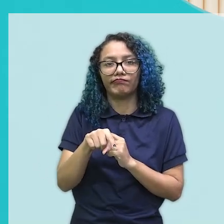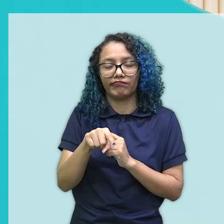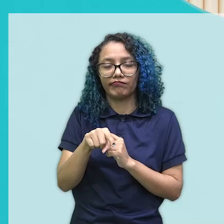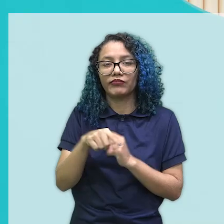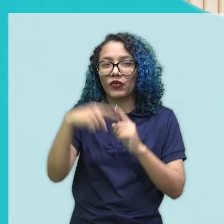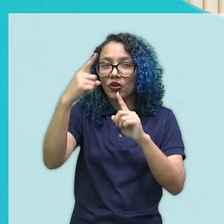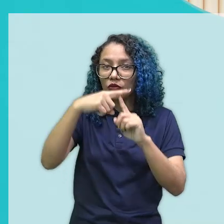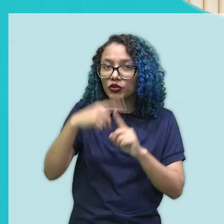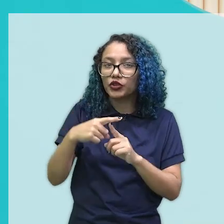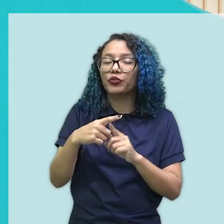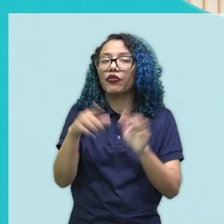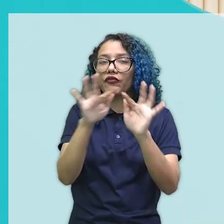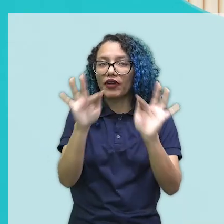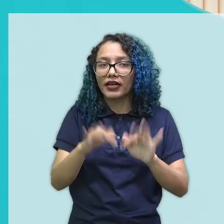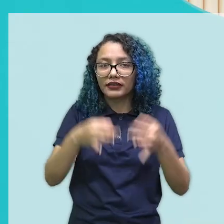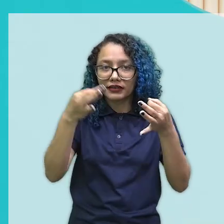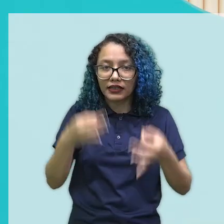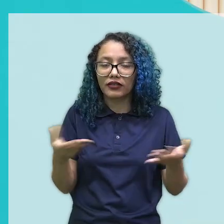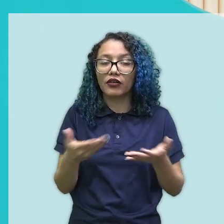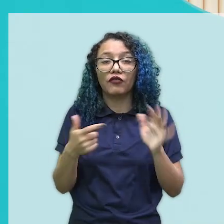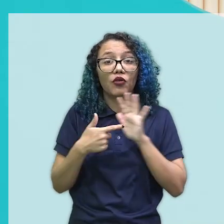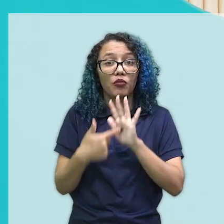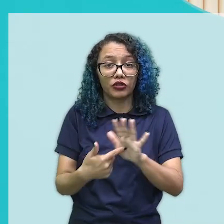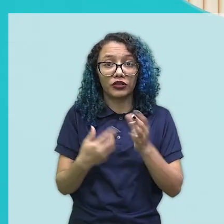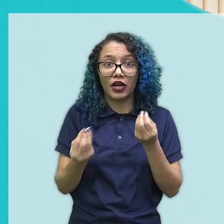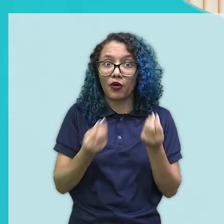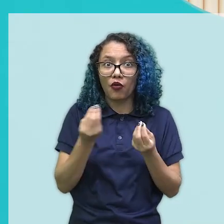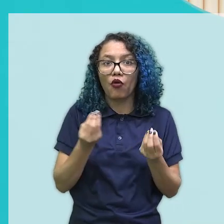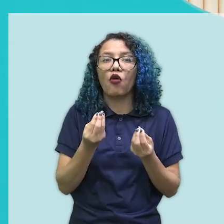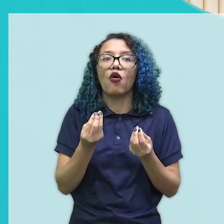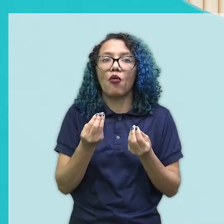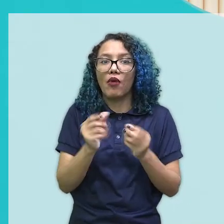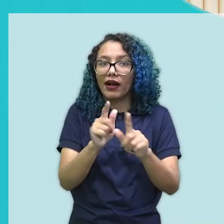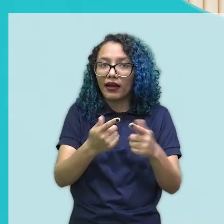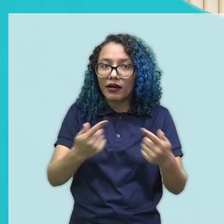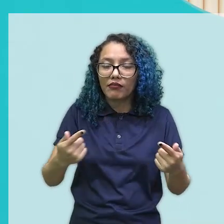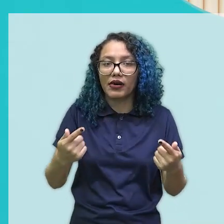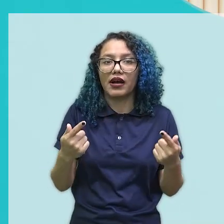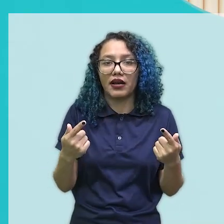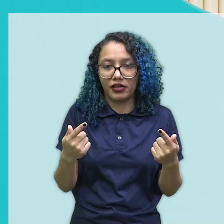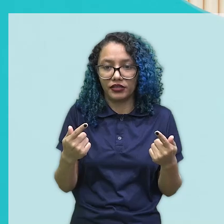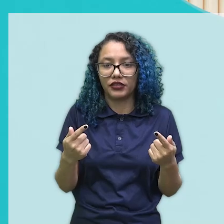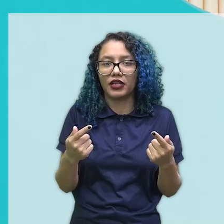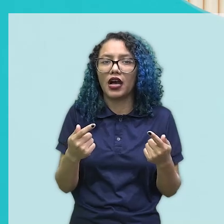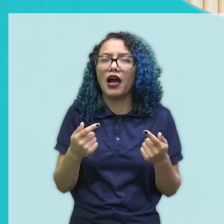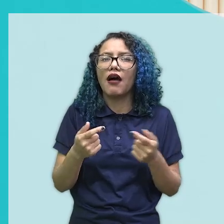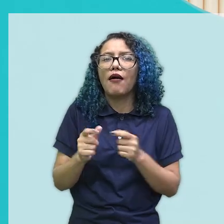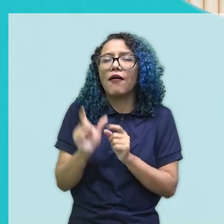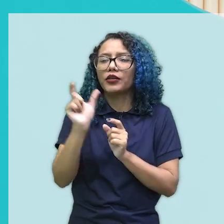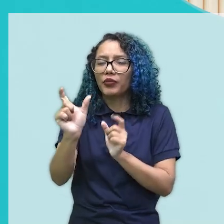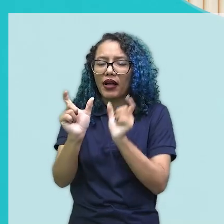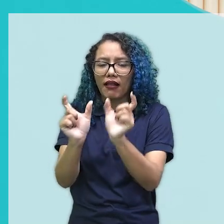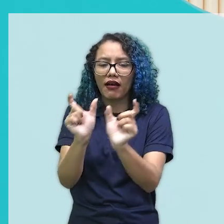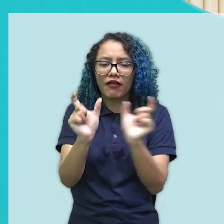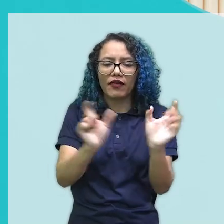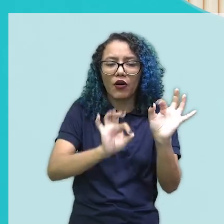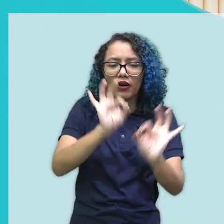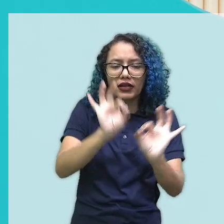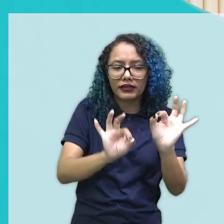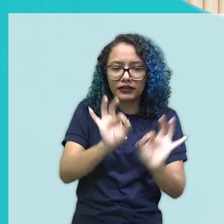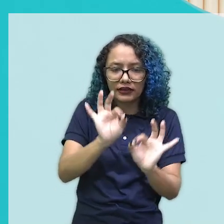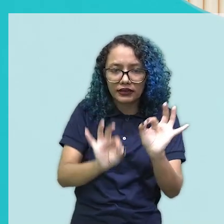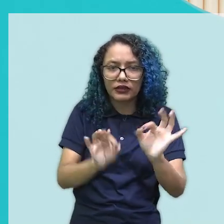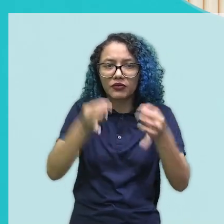agora que nós vamos ver a respeito disso, né? Gramaticalmente, onde é a posição de cada palavra na frase, nesse